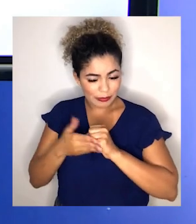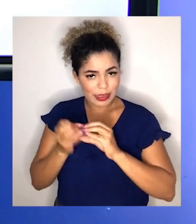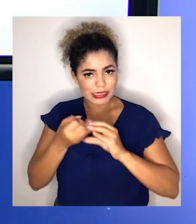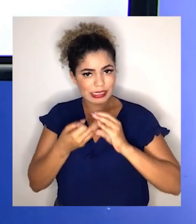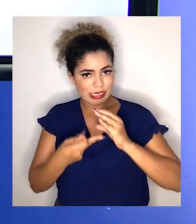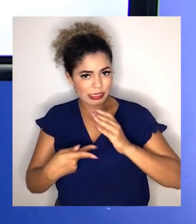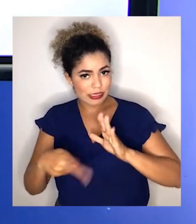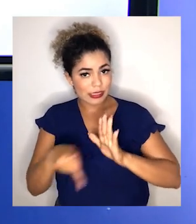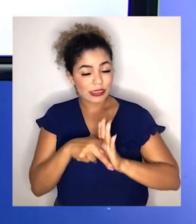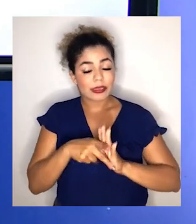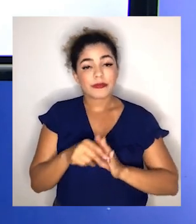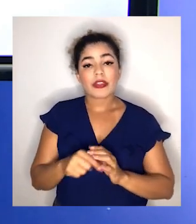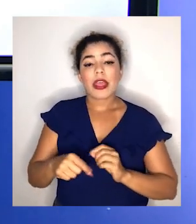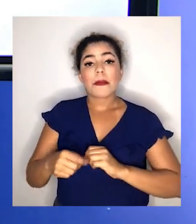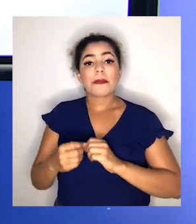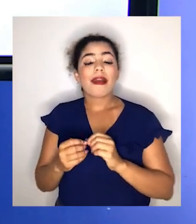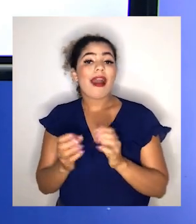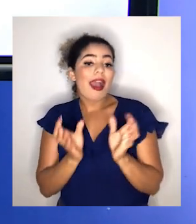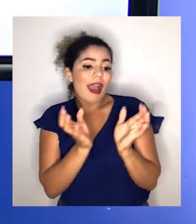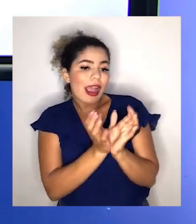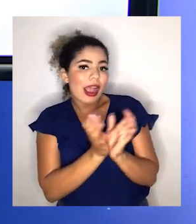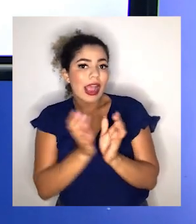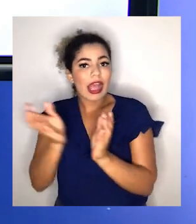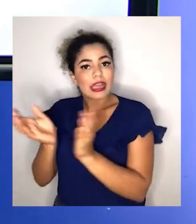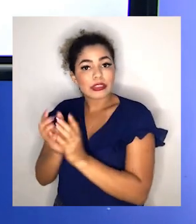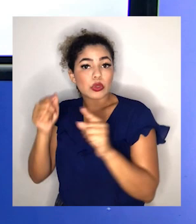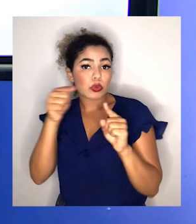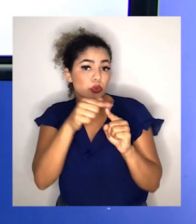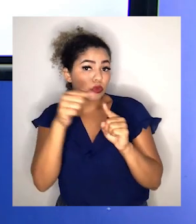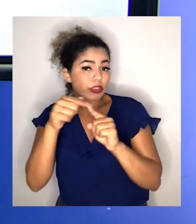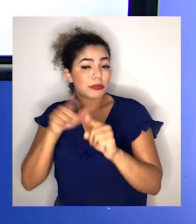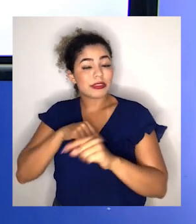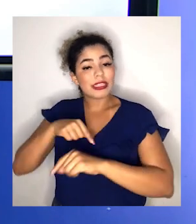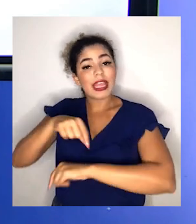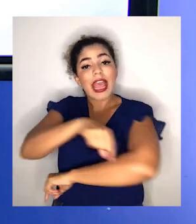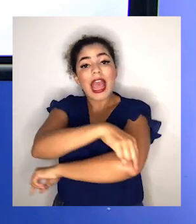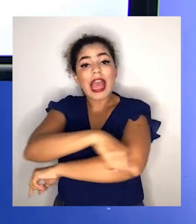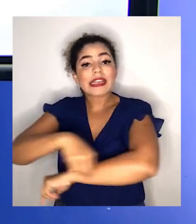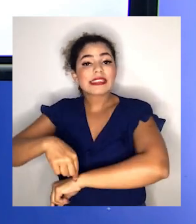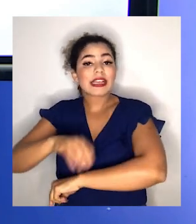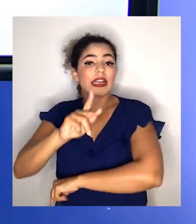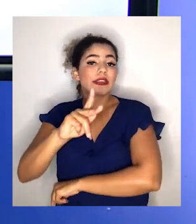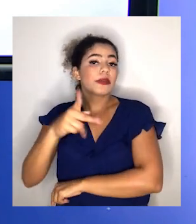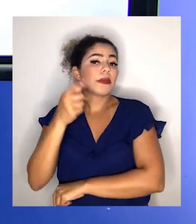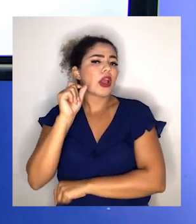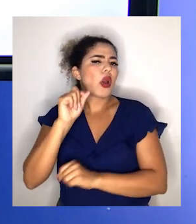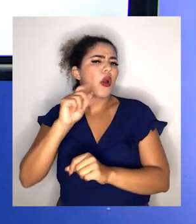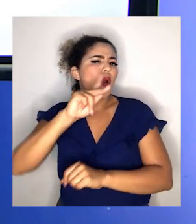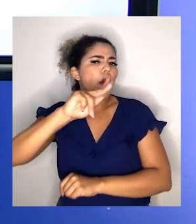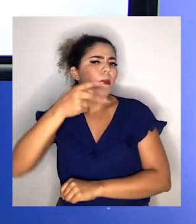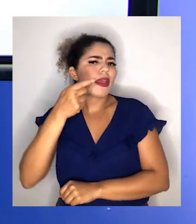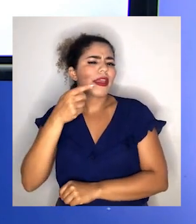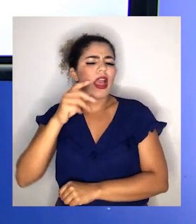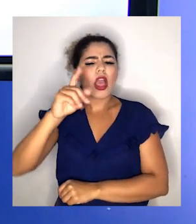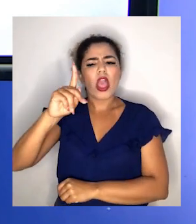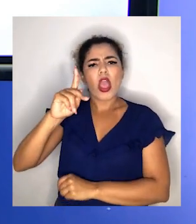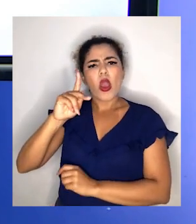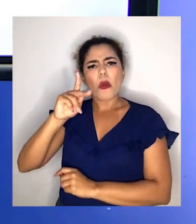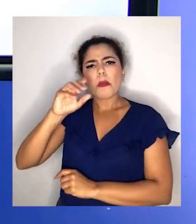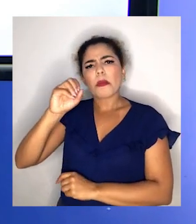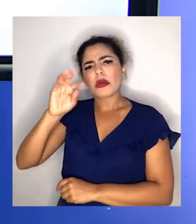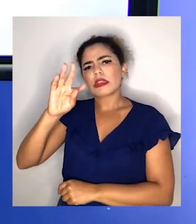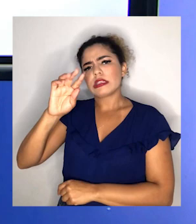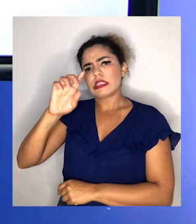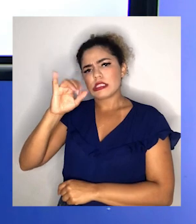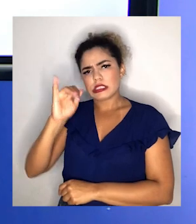Para classificar as substâncias em ácidos ou base, nós temos a escala de pH. pH é o potencial de hidrogênio. Quanto